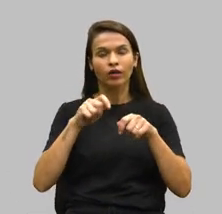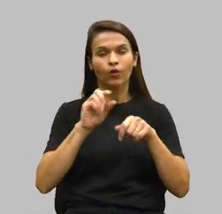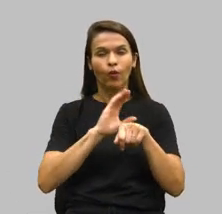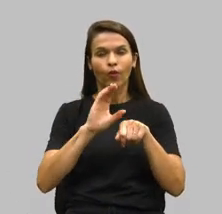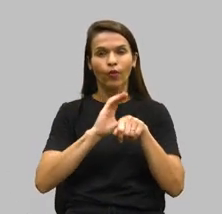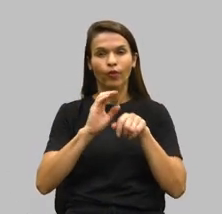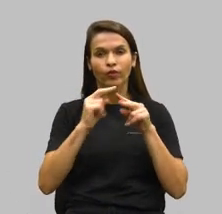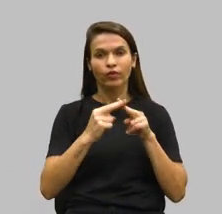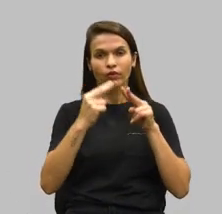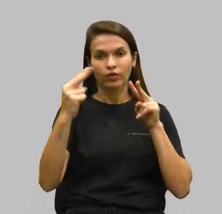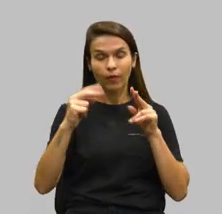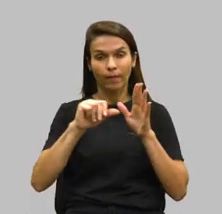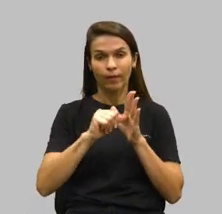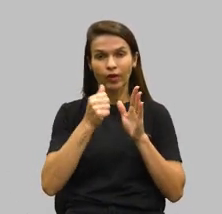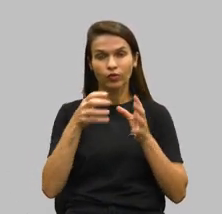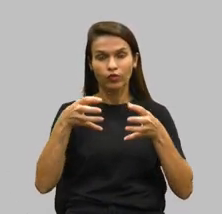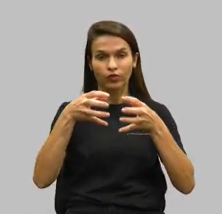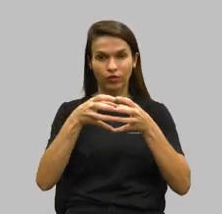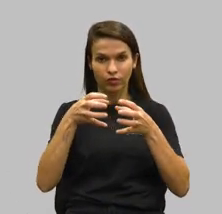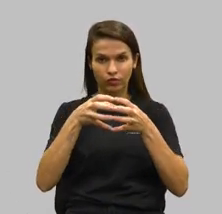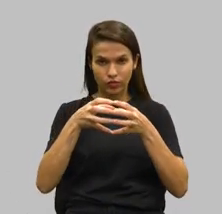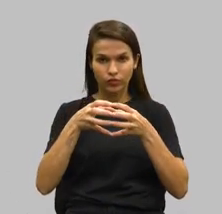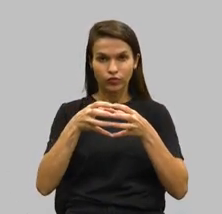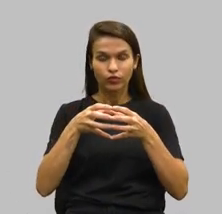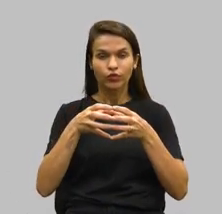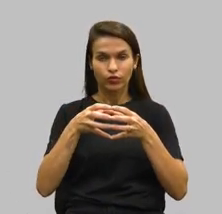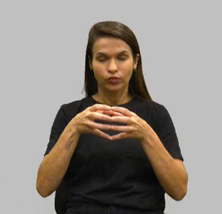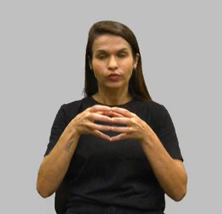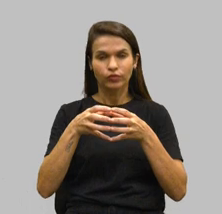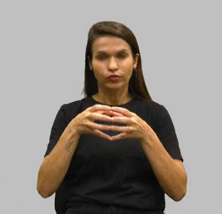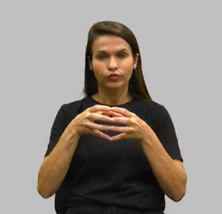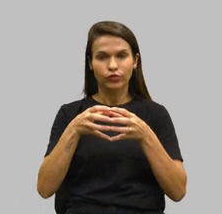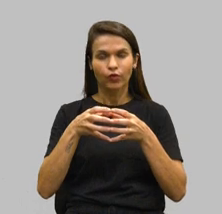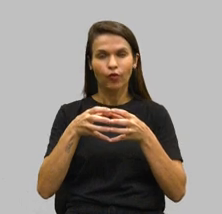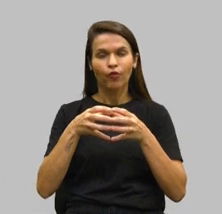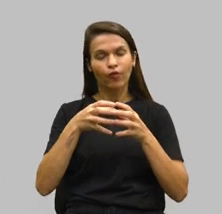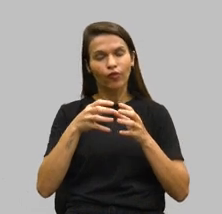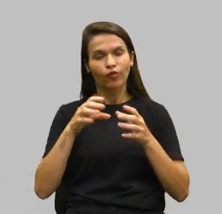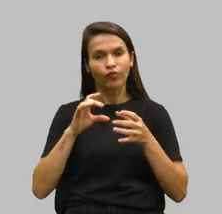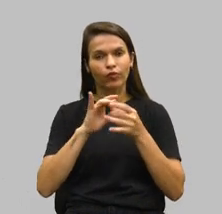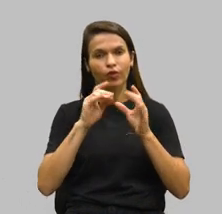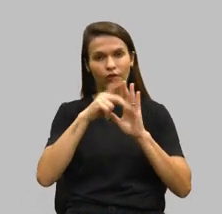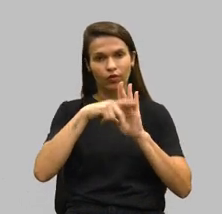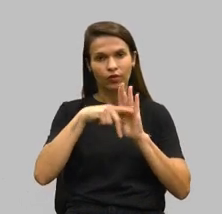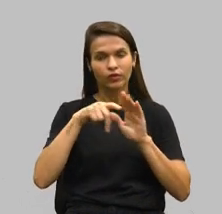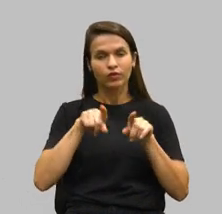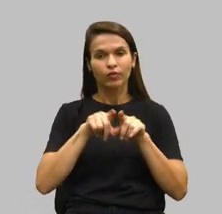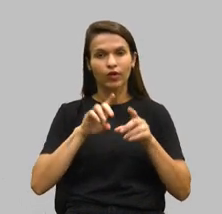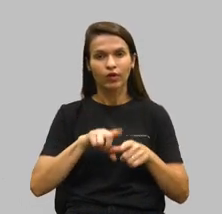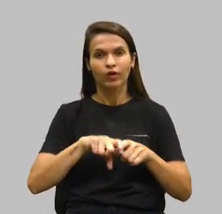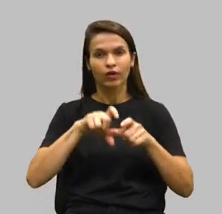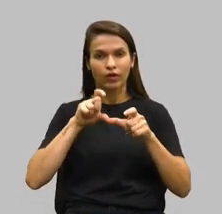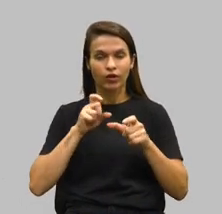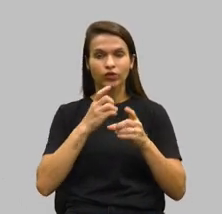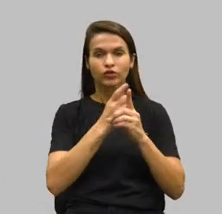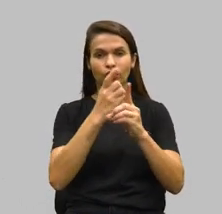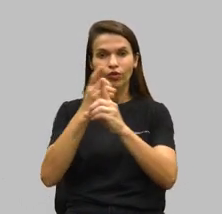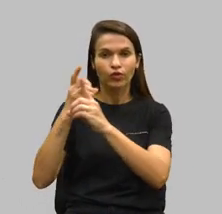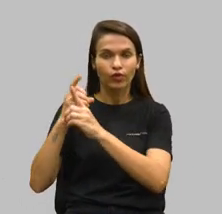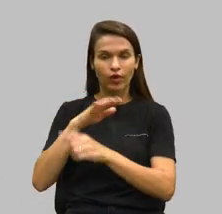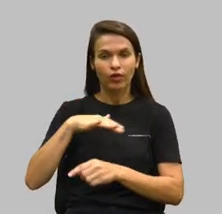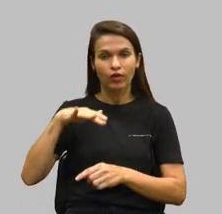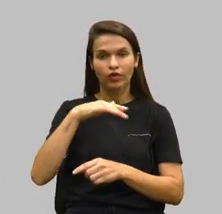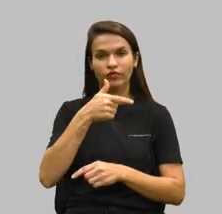focalizados pelo primeiro ciclo do percursos Gerais trajetória para autonomia e os encontros regionais com municípios das